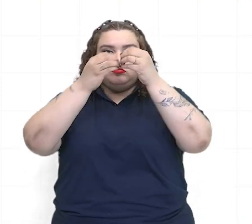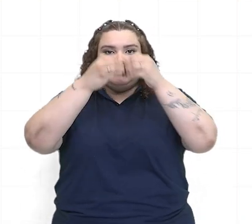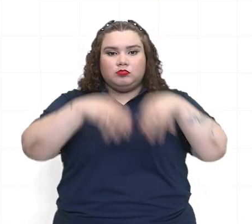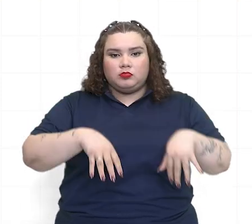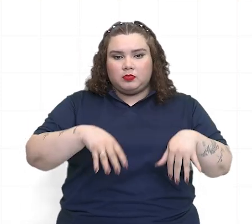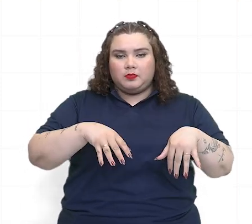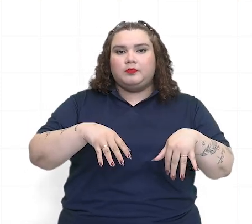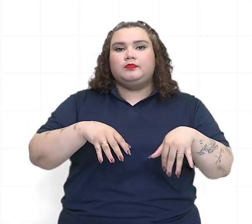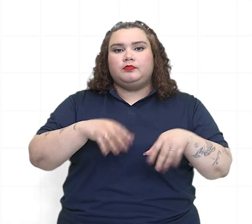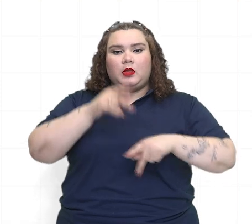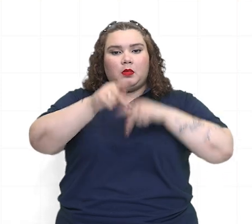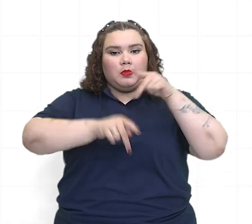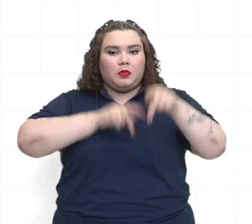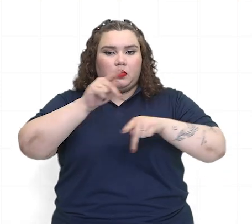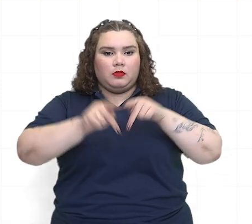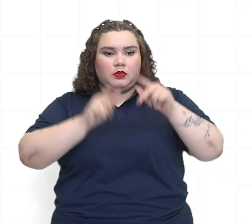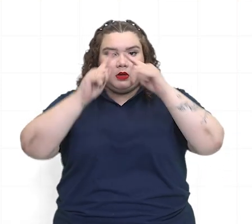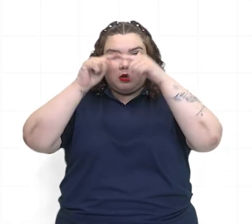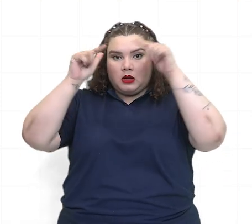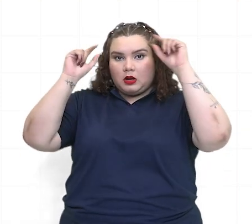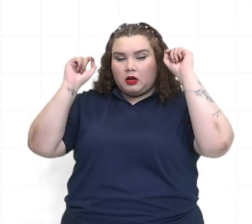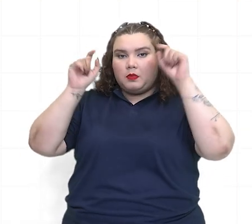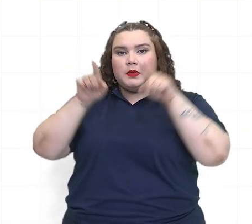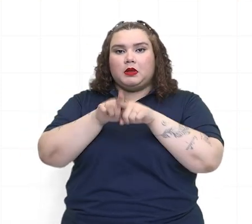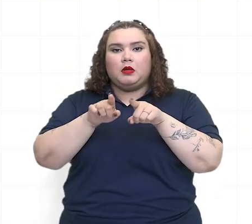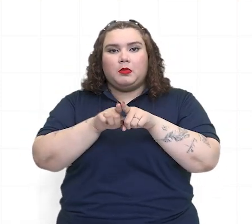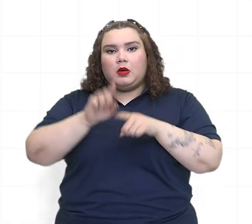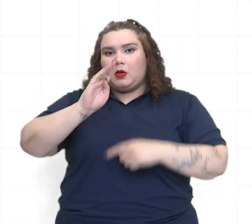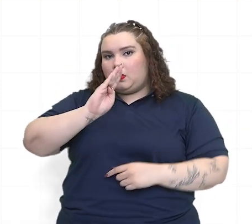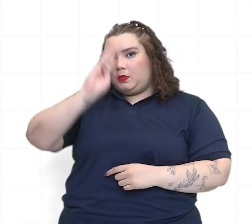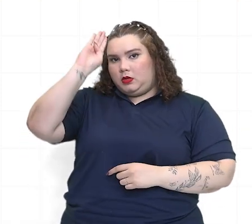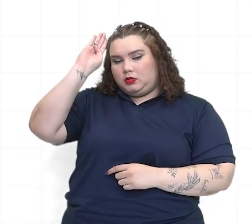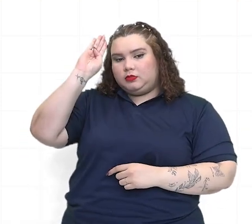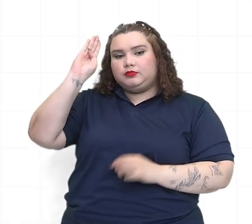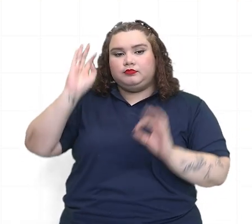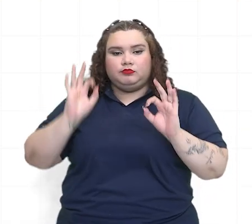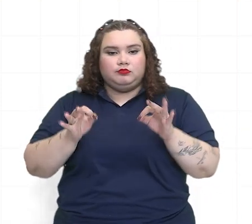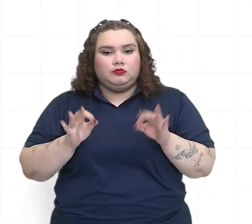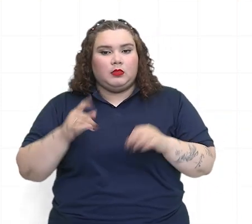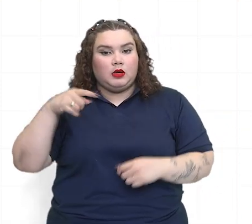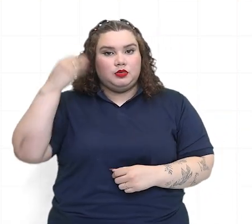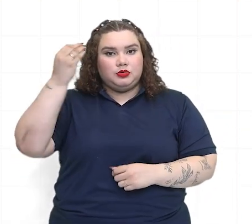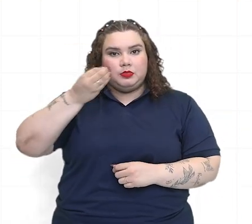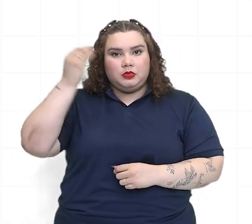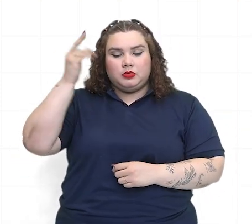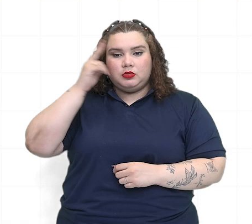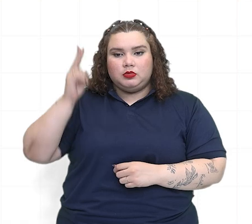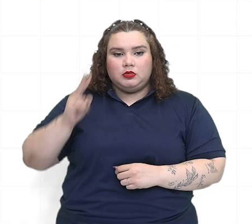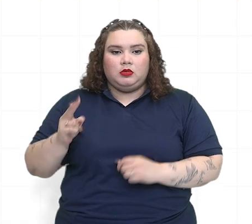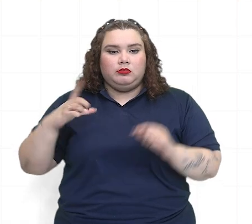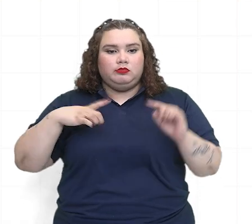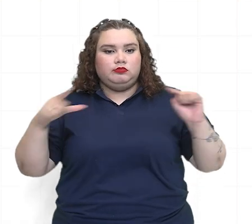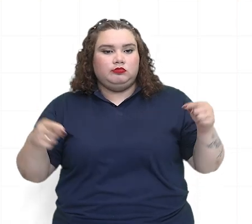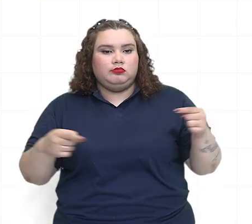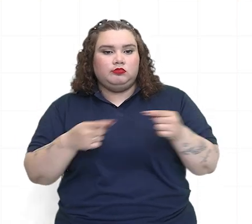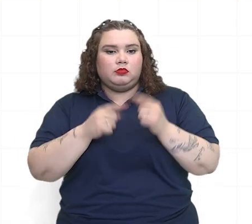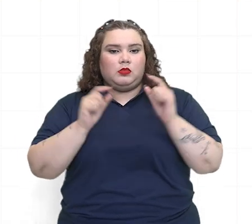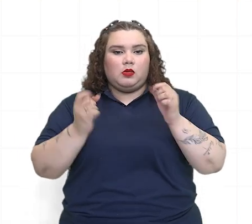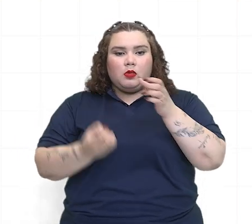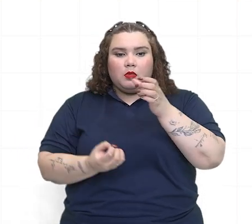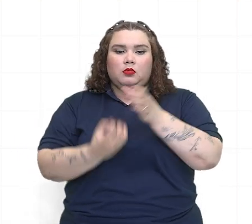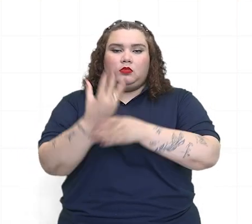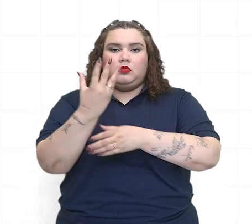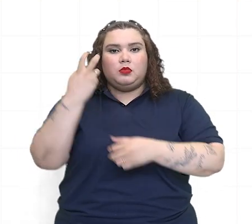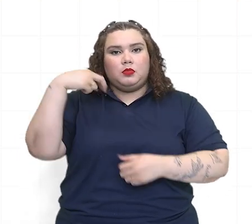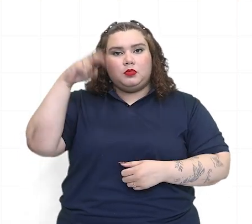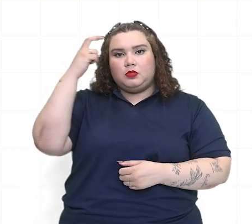declínio das civilizações grega e romana. Essa experiência histórica é considerado como a